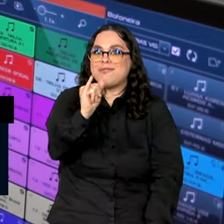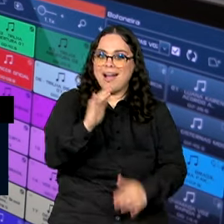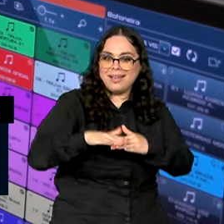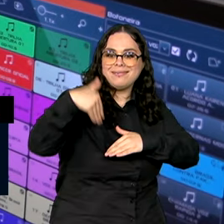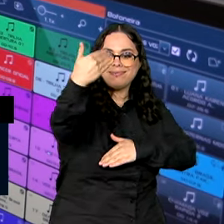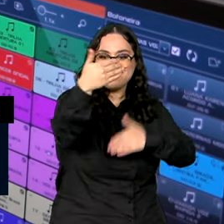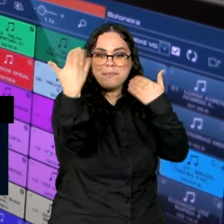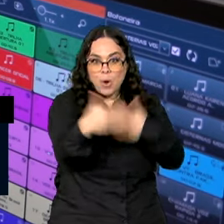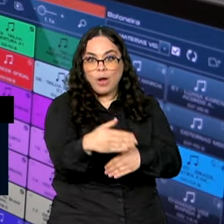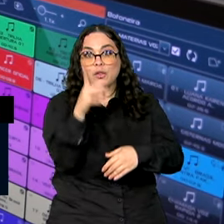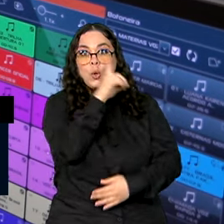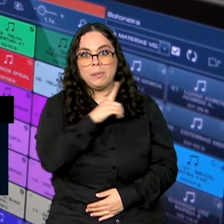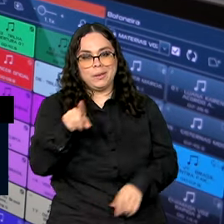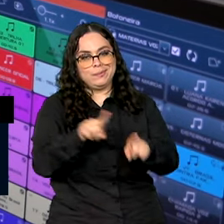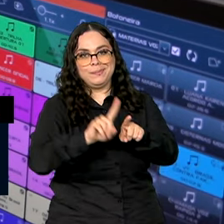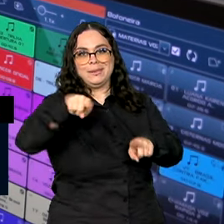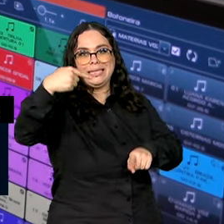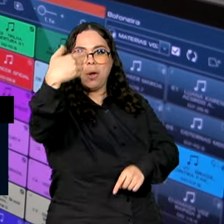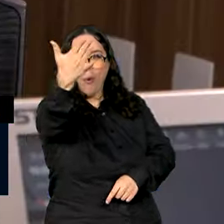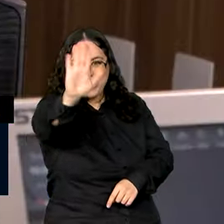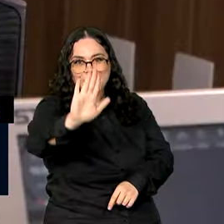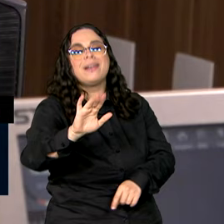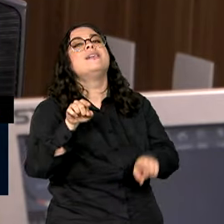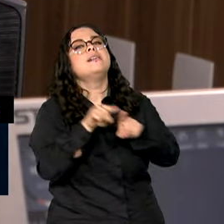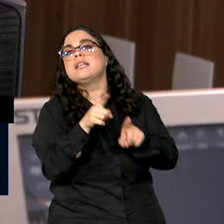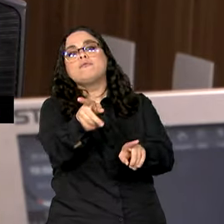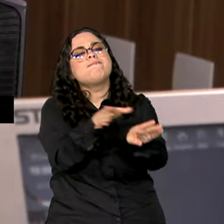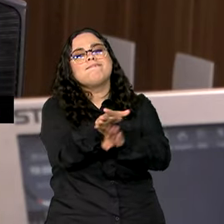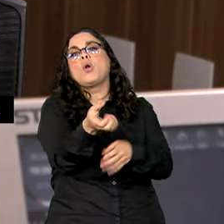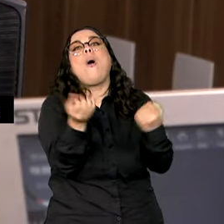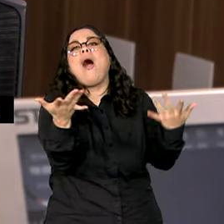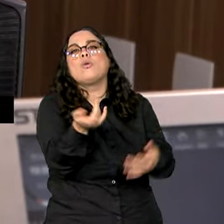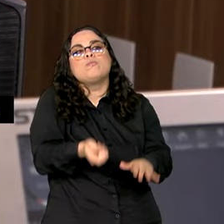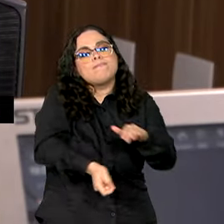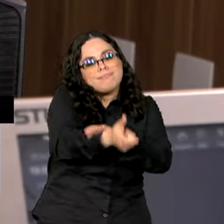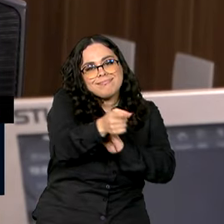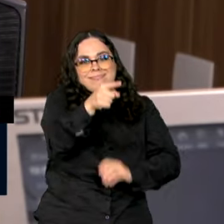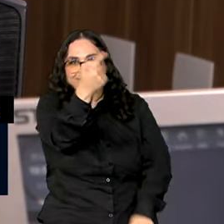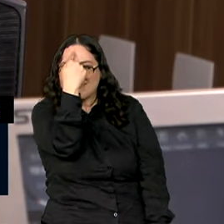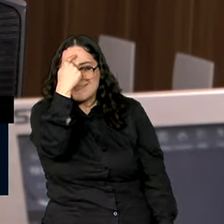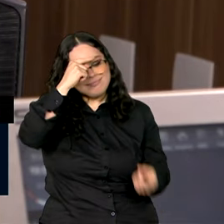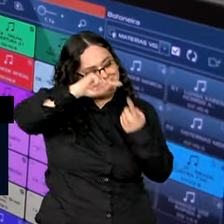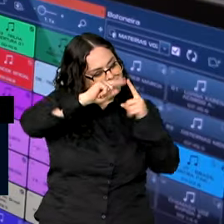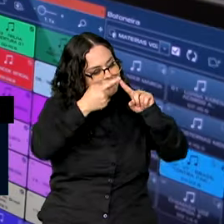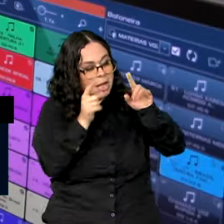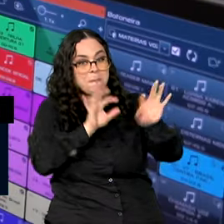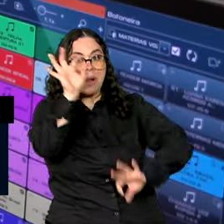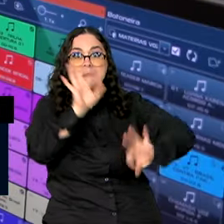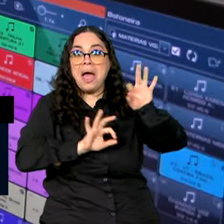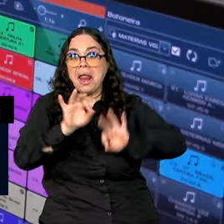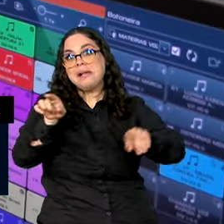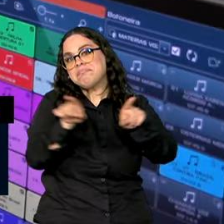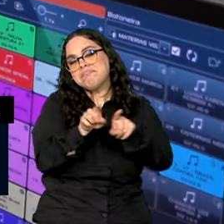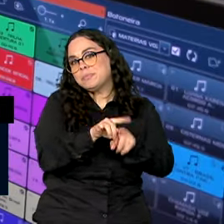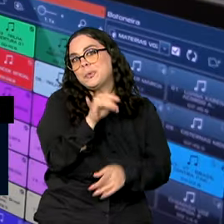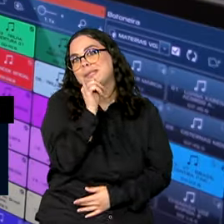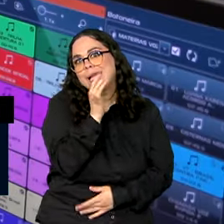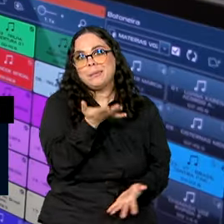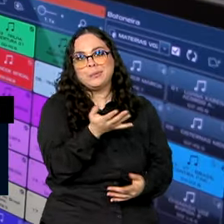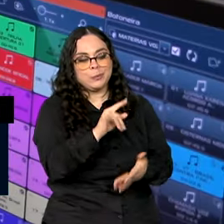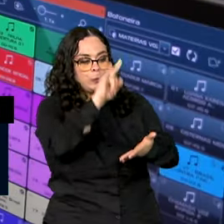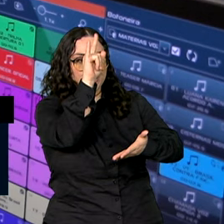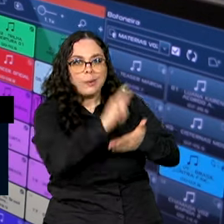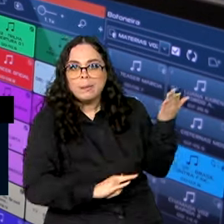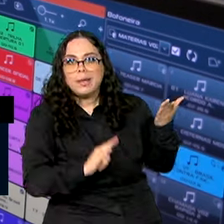domingo e no próximo o que que Quais são as dicas o que que ele tem que pensar como é que ele tem que se preparar inclusive em termos assim de